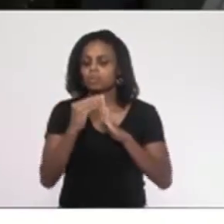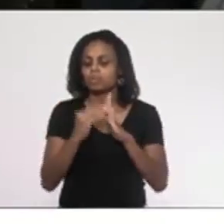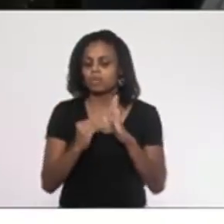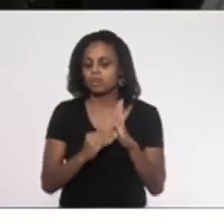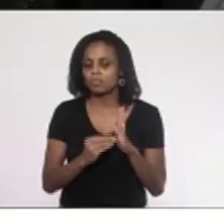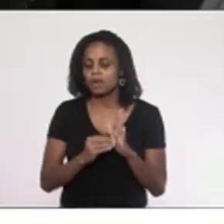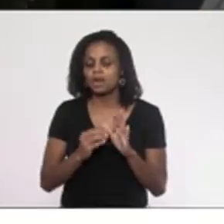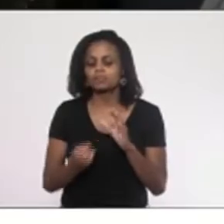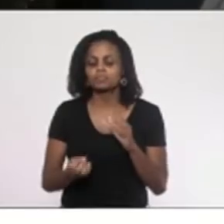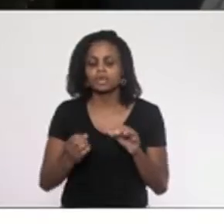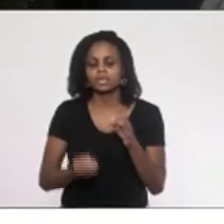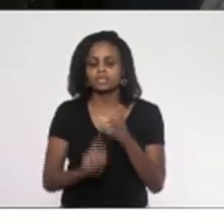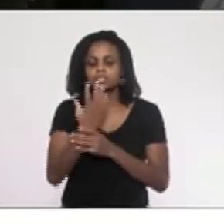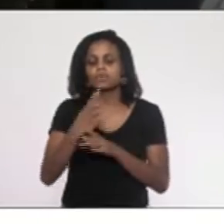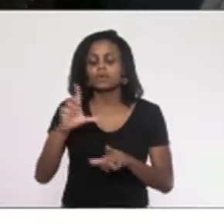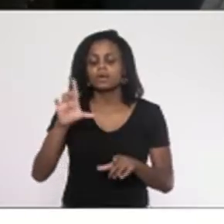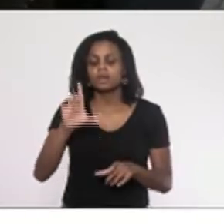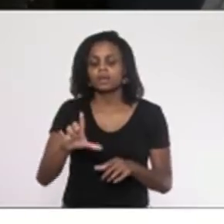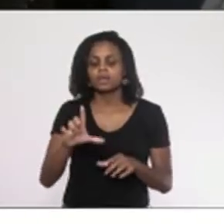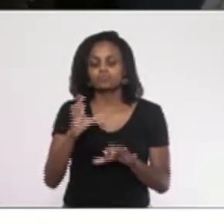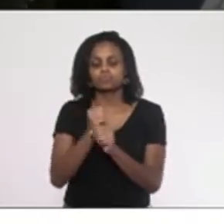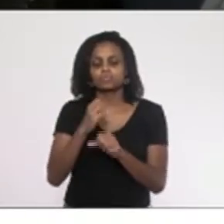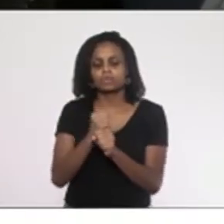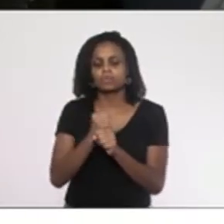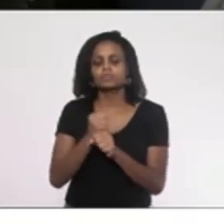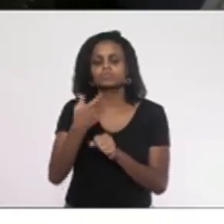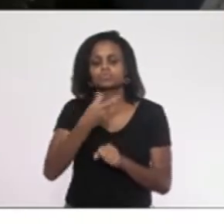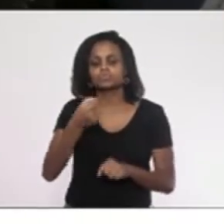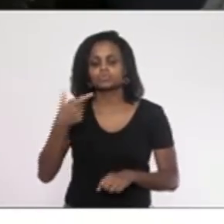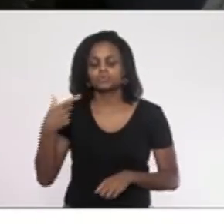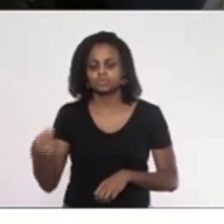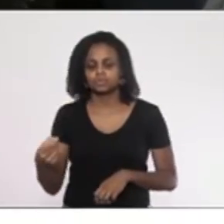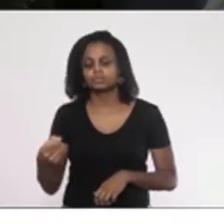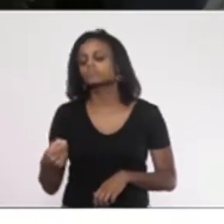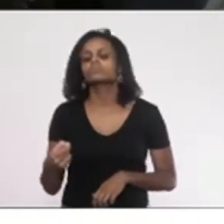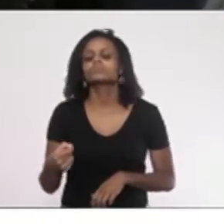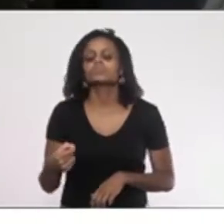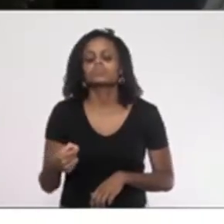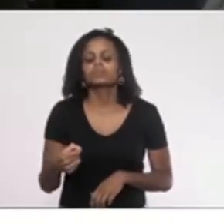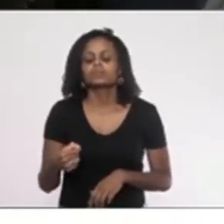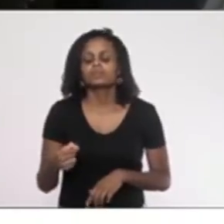da Lei do Orçamento Anual de 2020 e da outras providências.